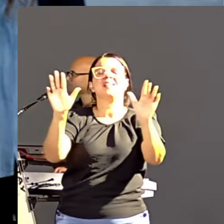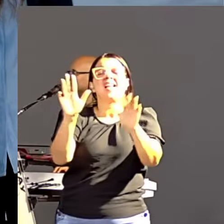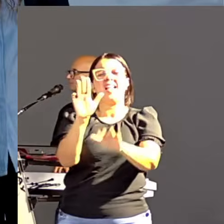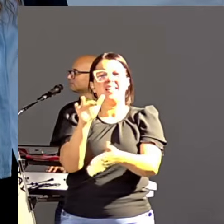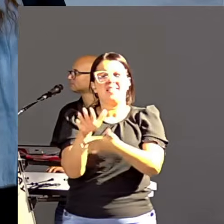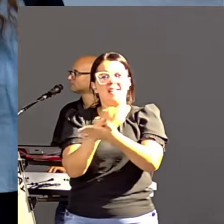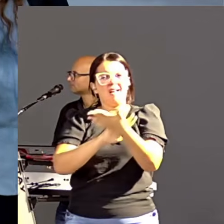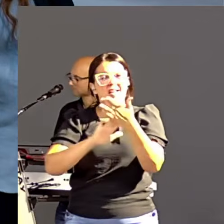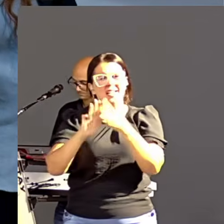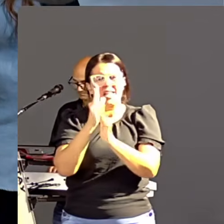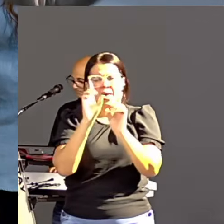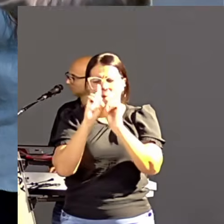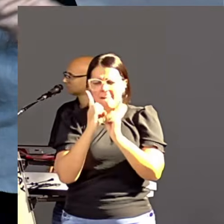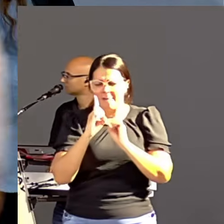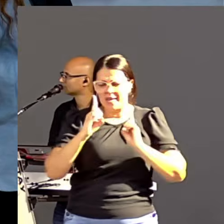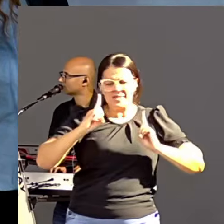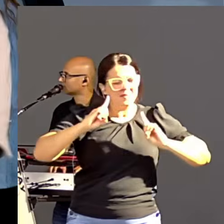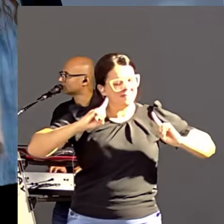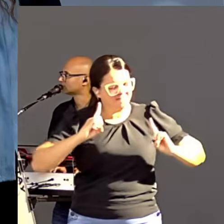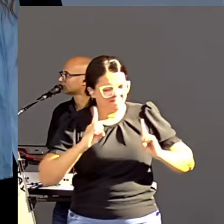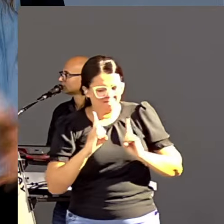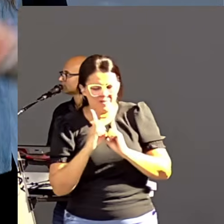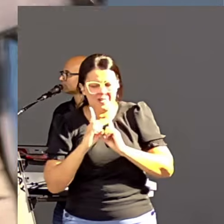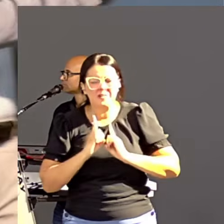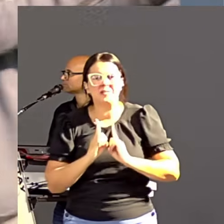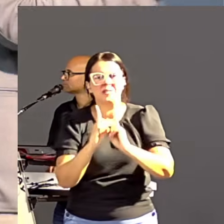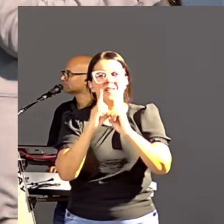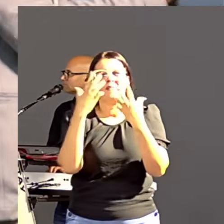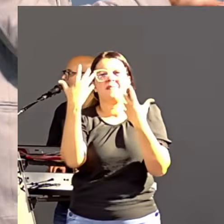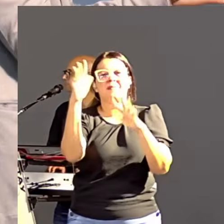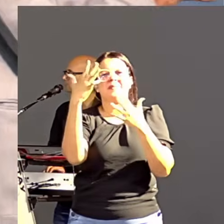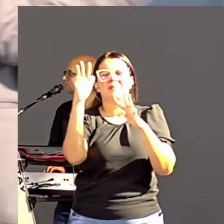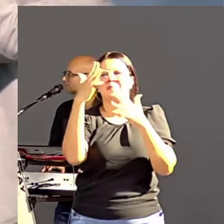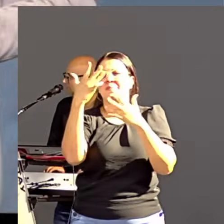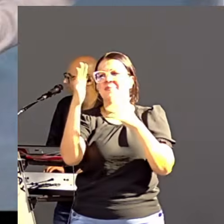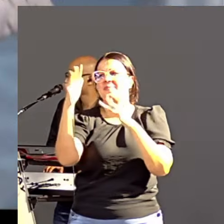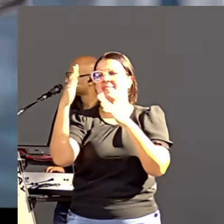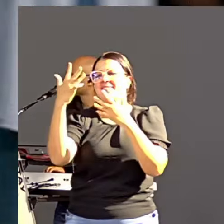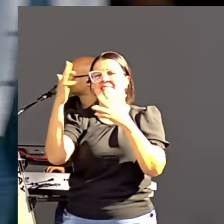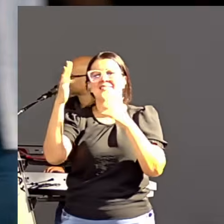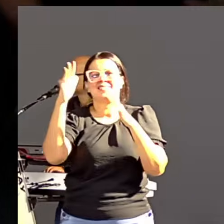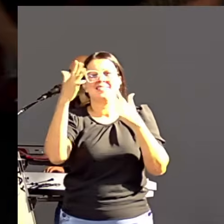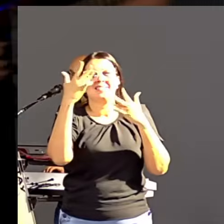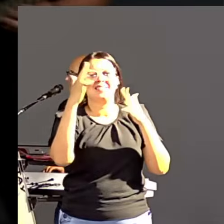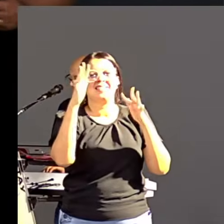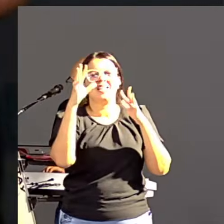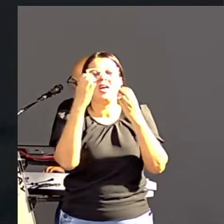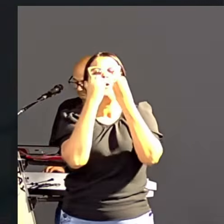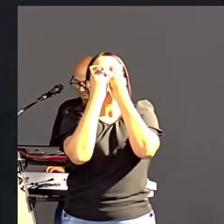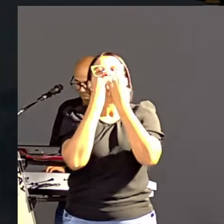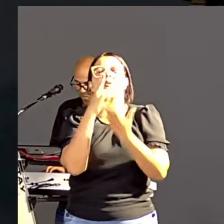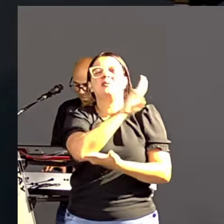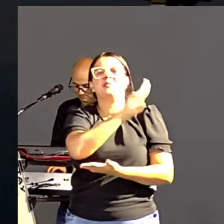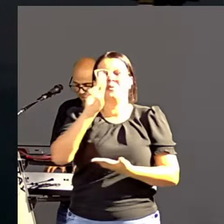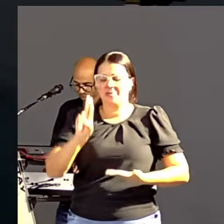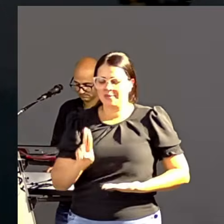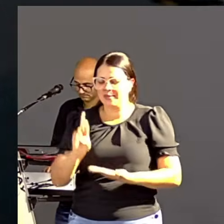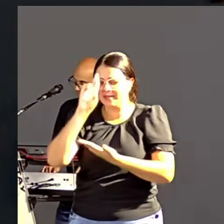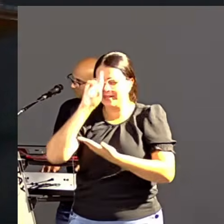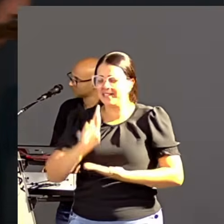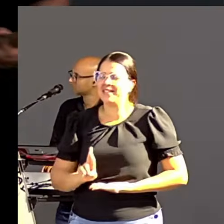me separar. Aplauda ao Senhor bem forte. Bendito é o nome do